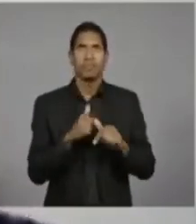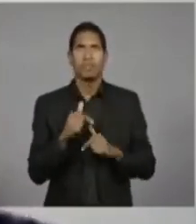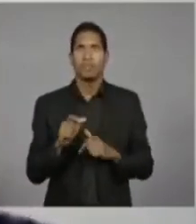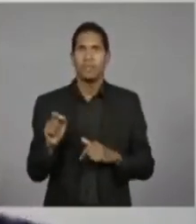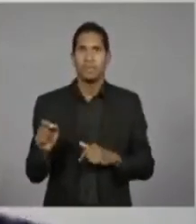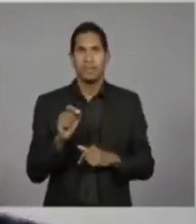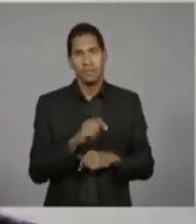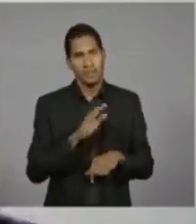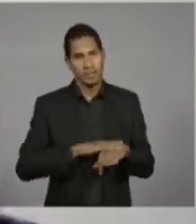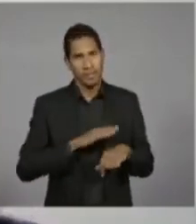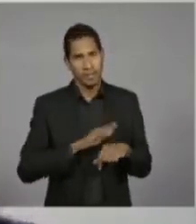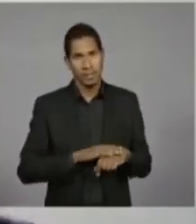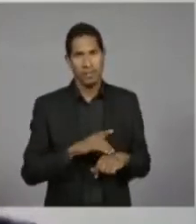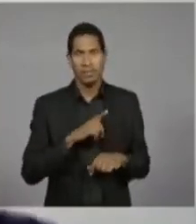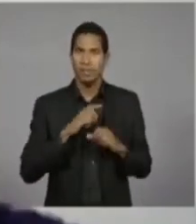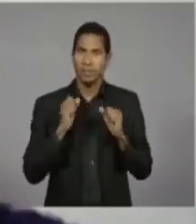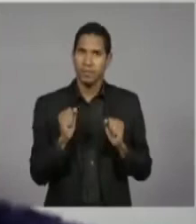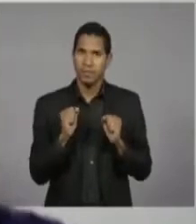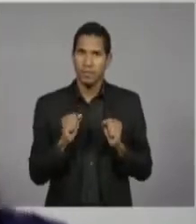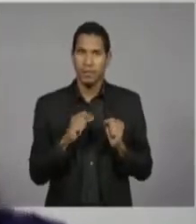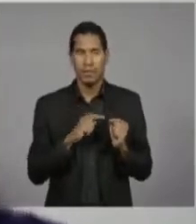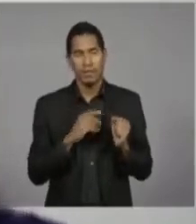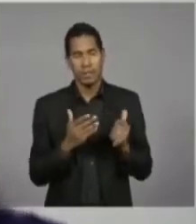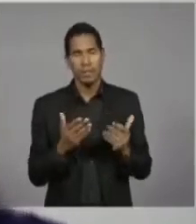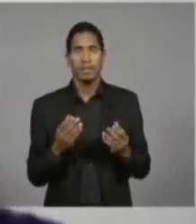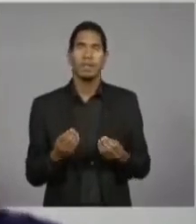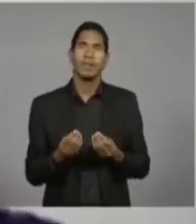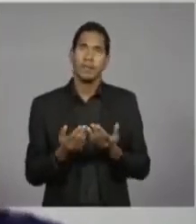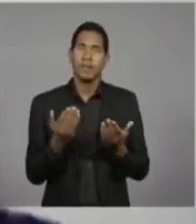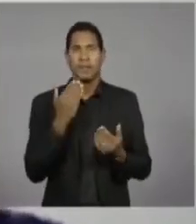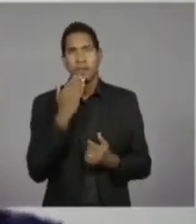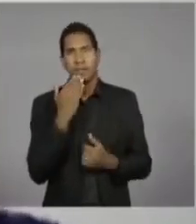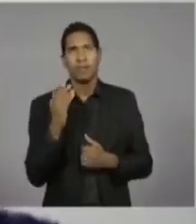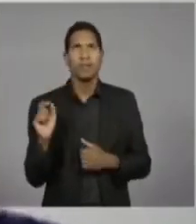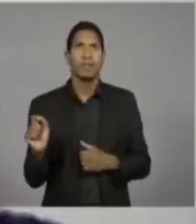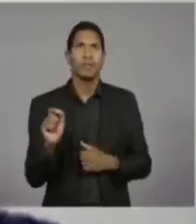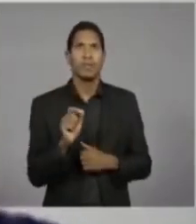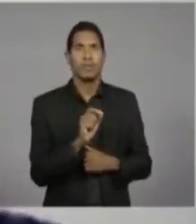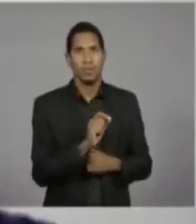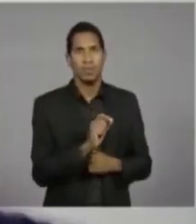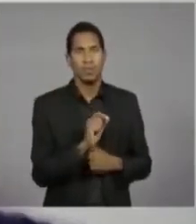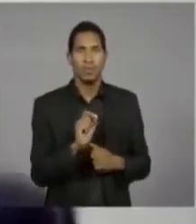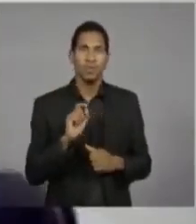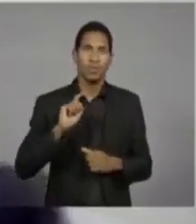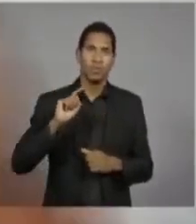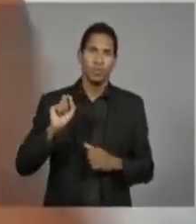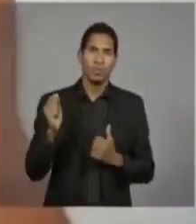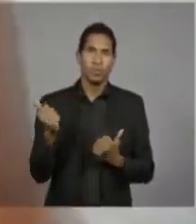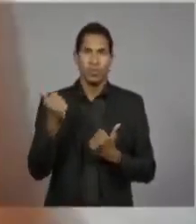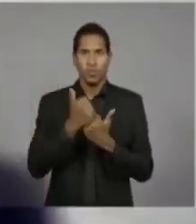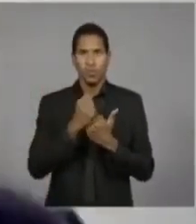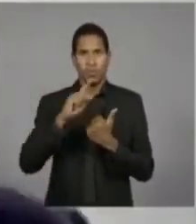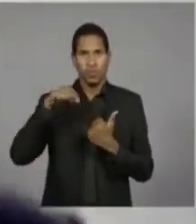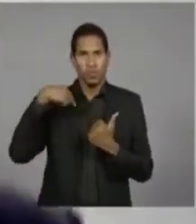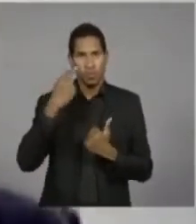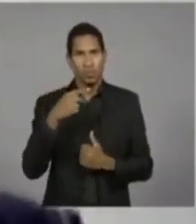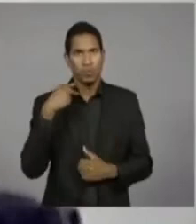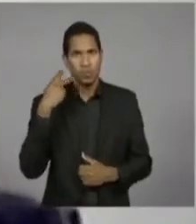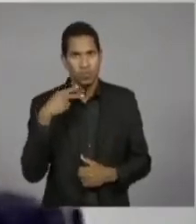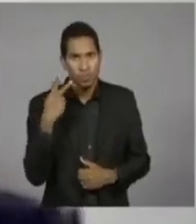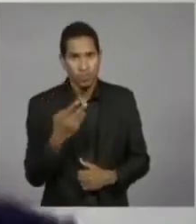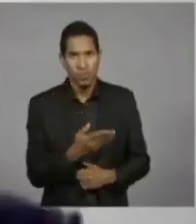de ter esse mandato, de ter esse poder. E deixo aqui um apelo para os próximos, né, próximas e